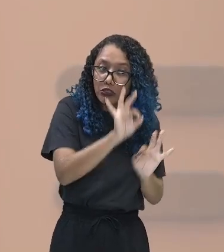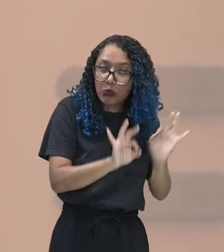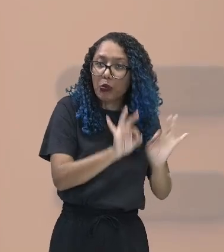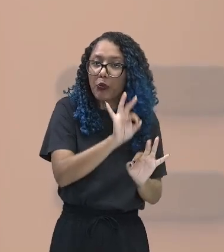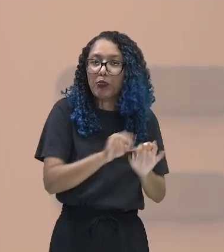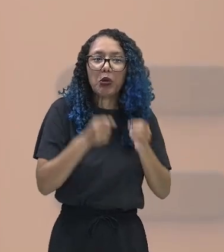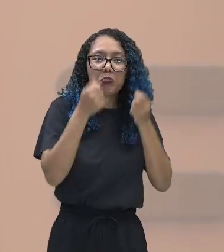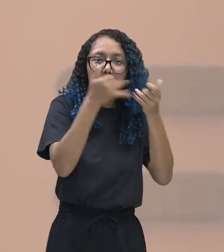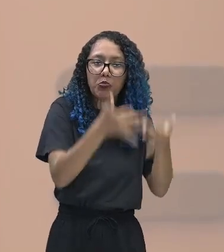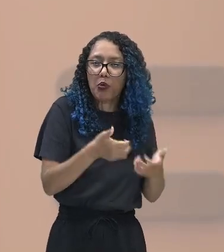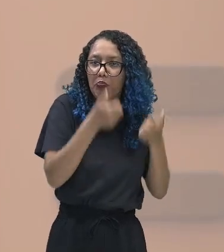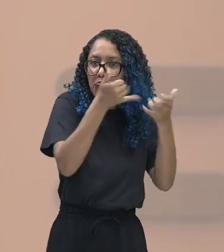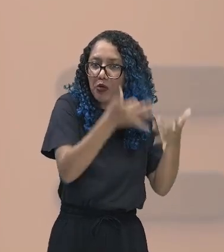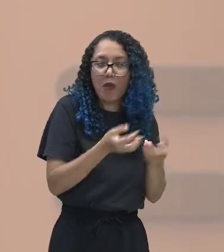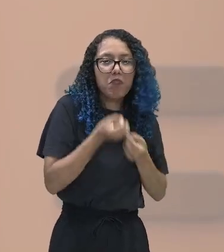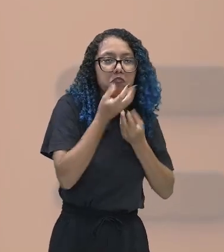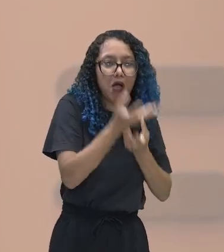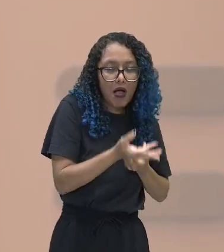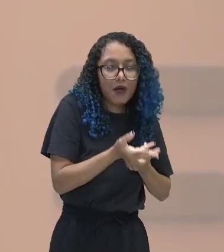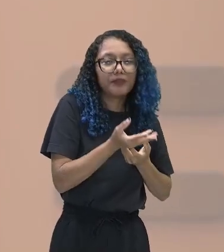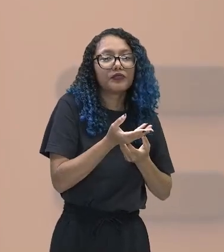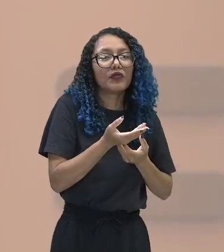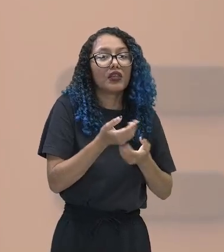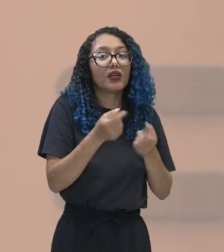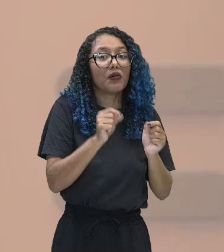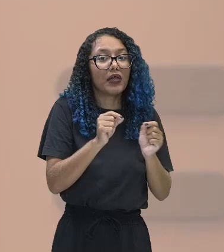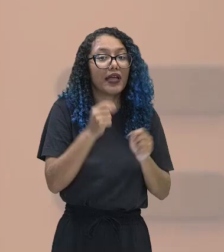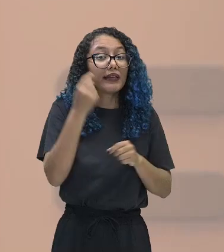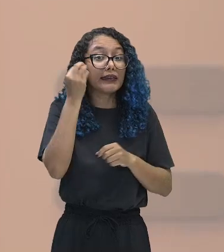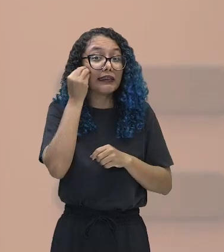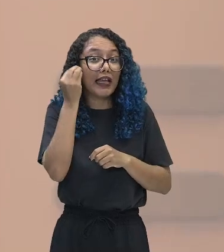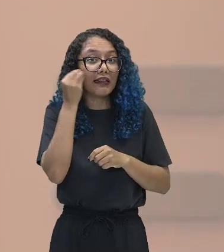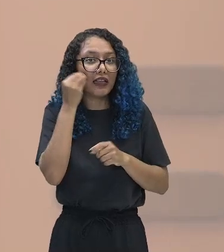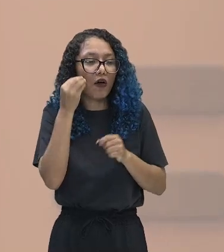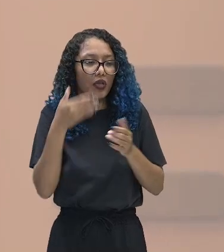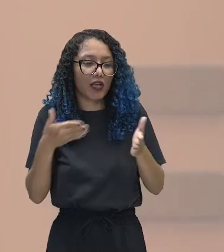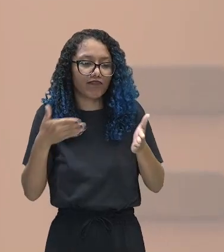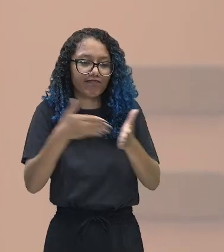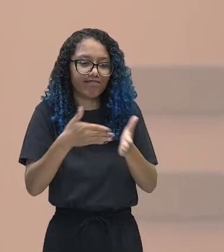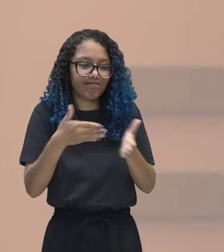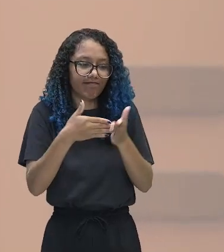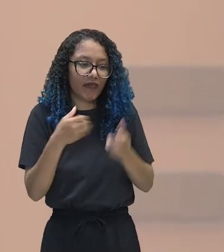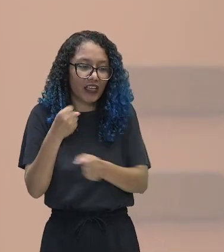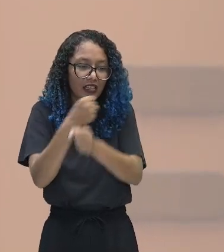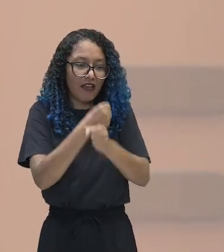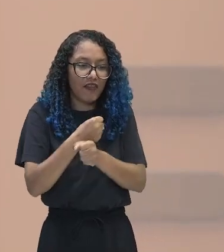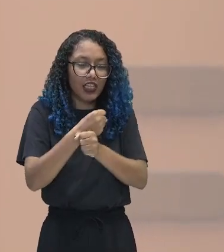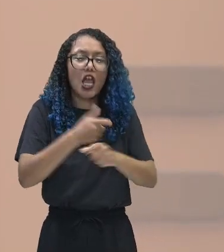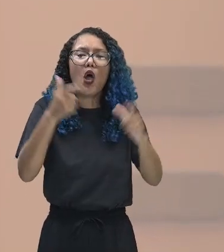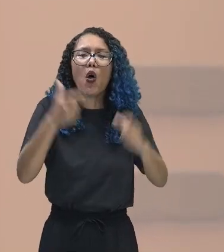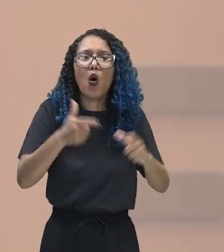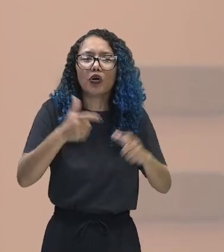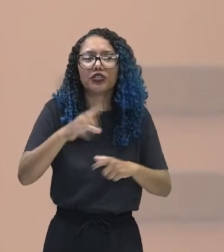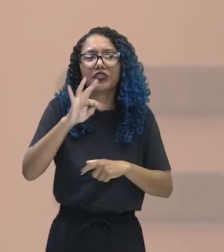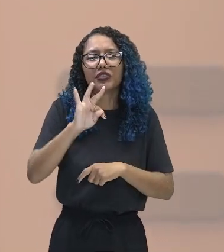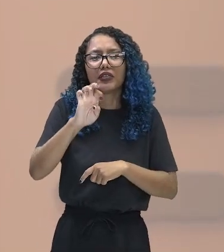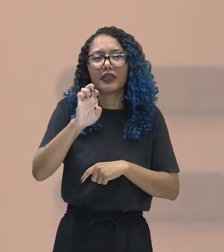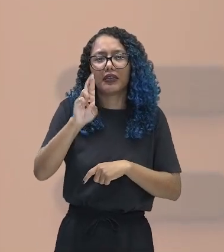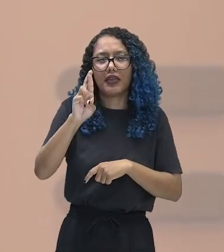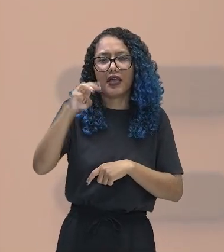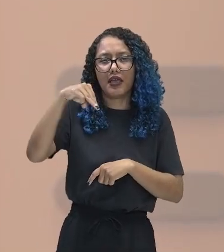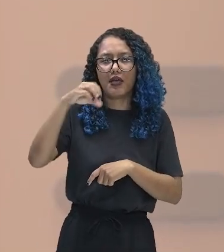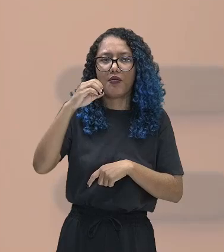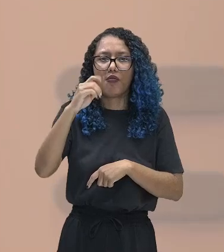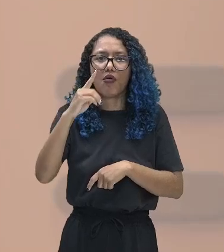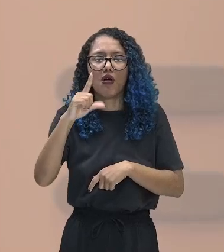né? Eles vão começar a fazer, né, a tentar barrar vocês lá em Termópilas, que era uma das localidades,